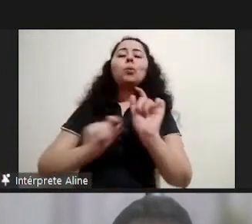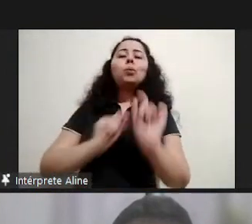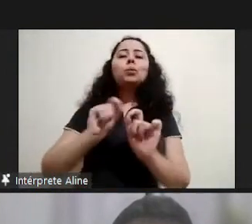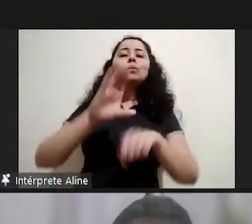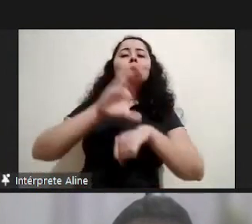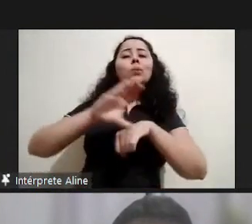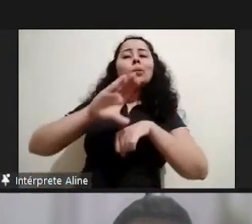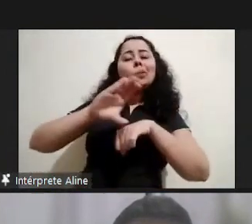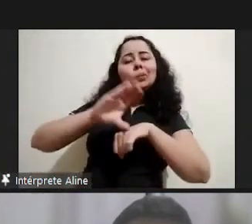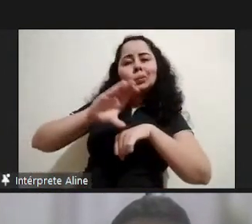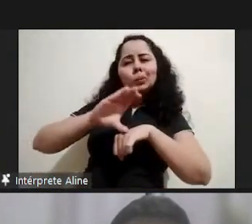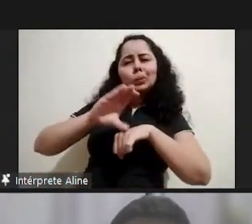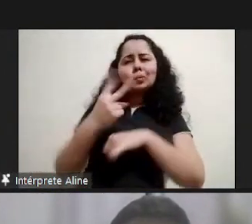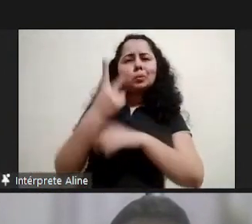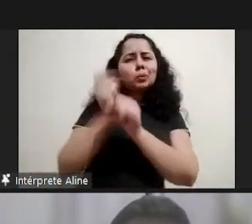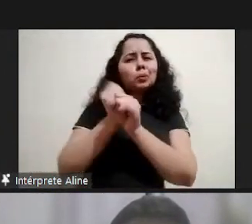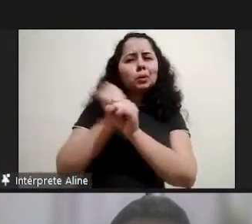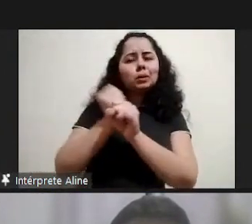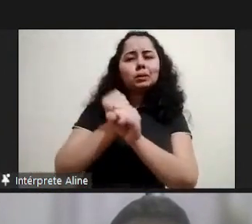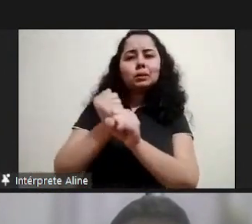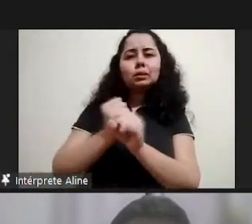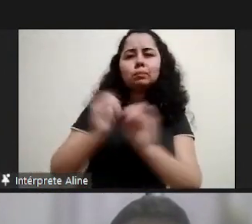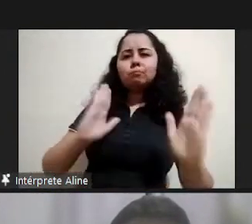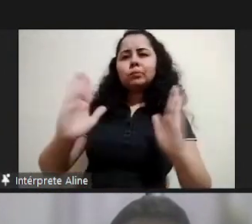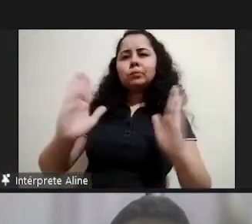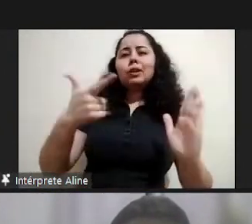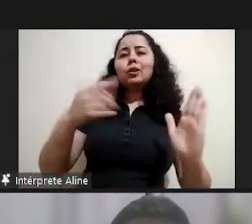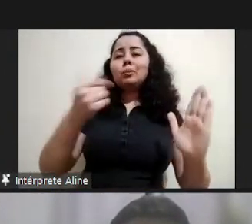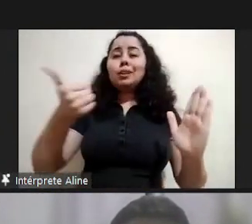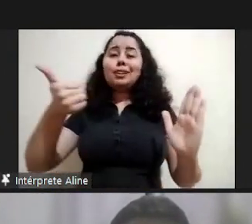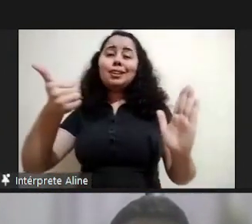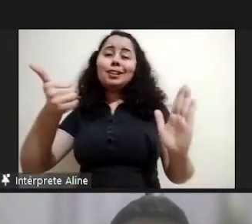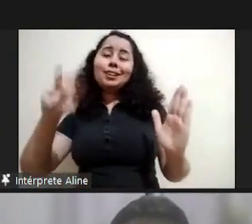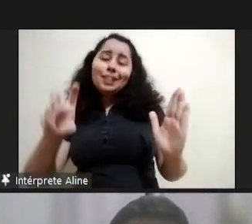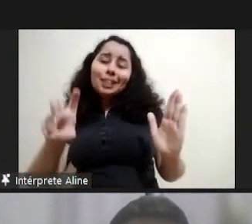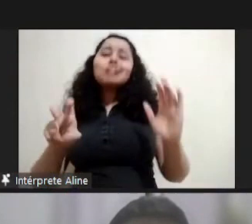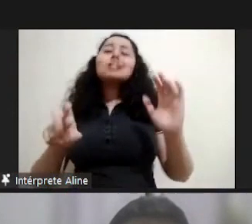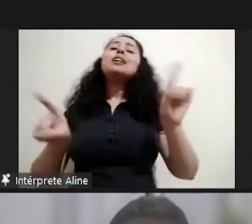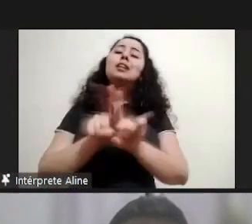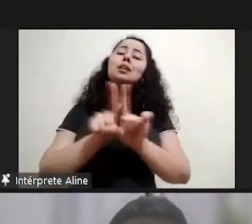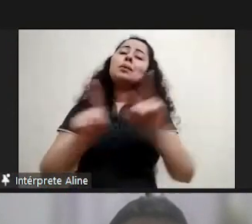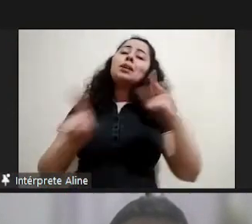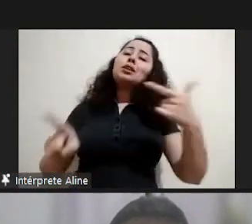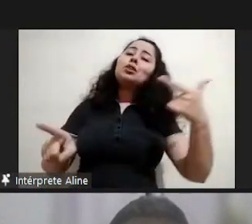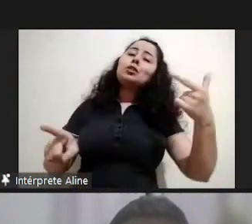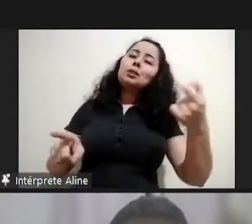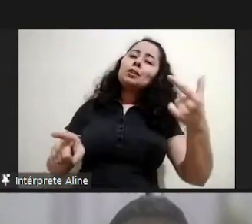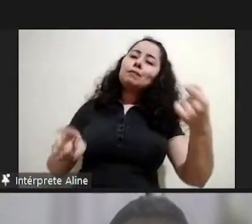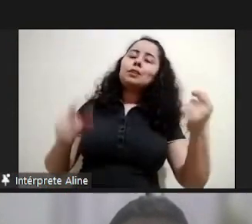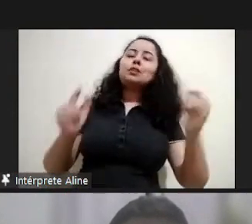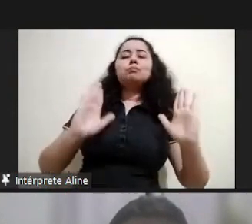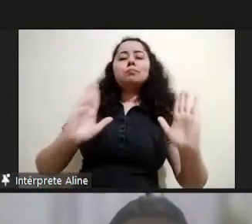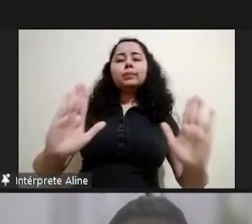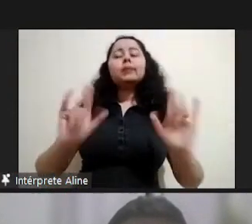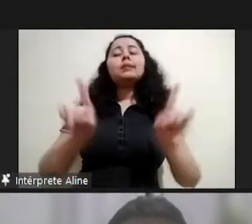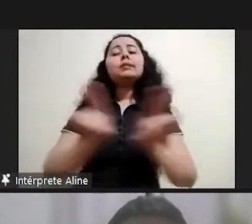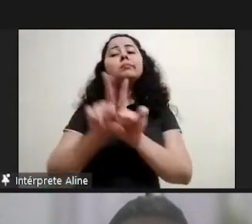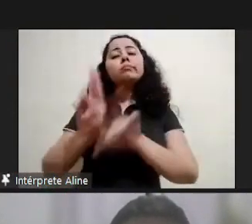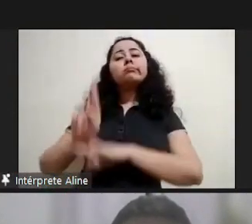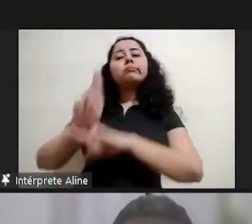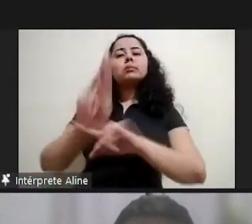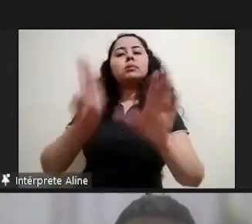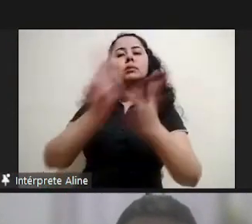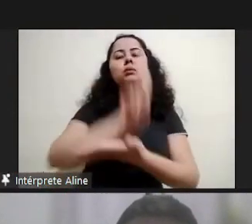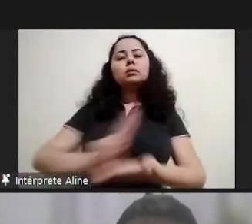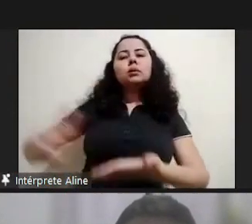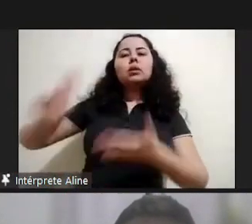onde coordenou o curso por 2 anos, entre os anos de 2015 e 2020. Representou a Universidade no Núcleo de Integração